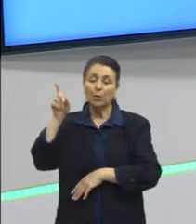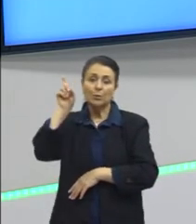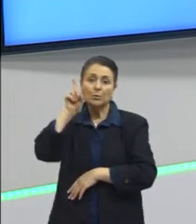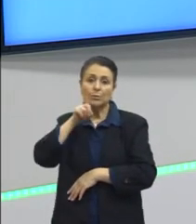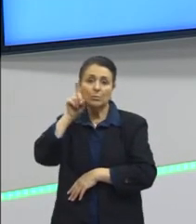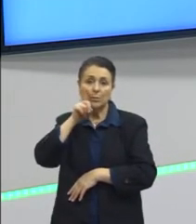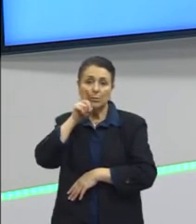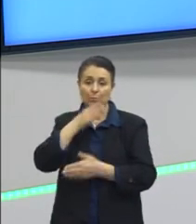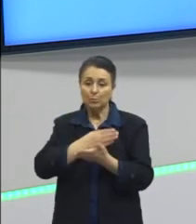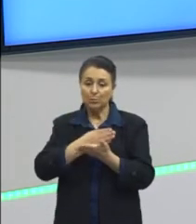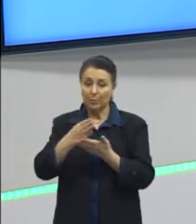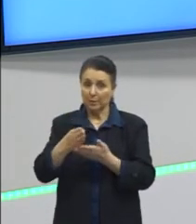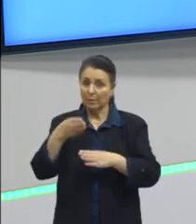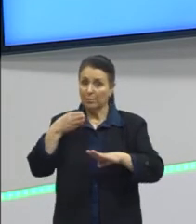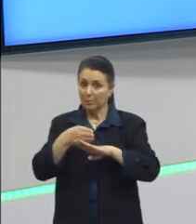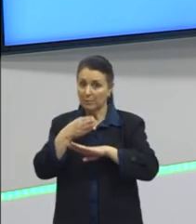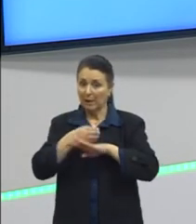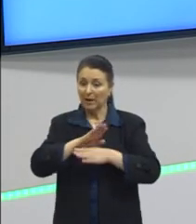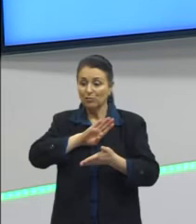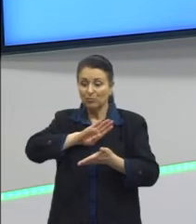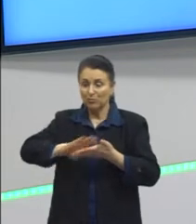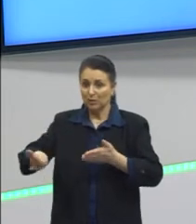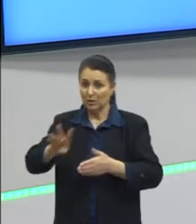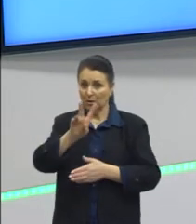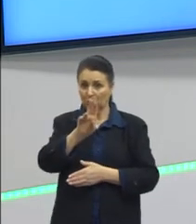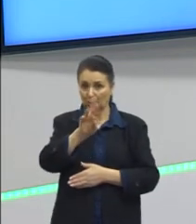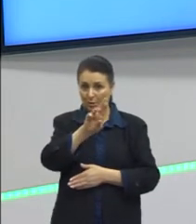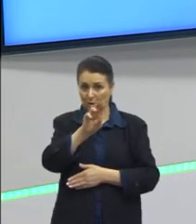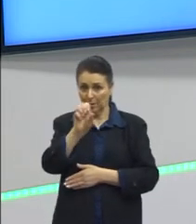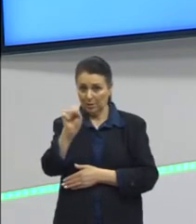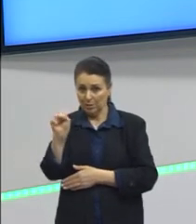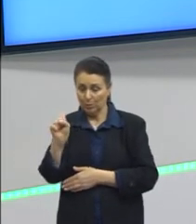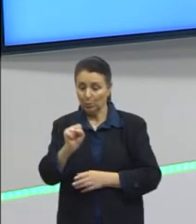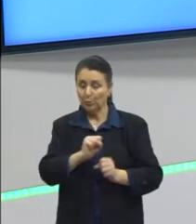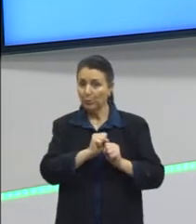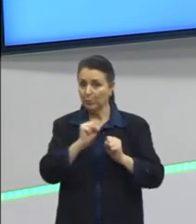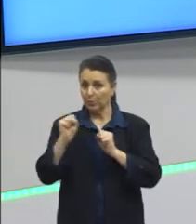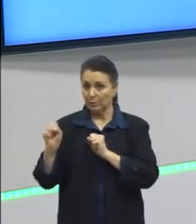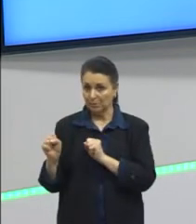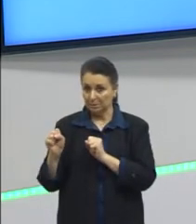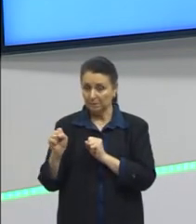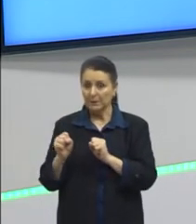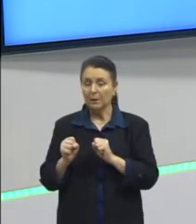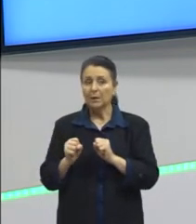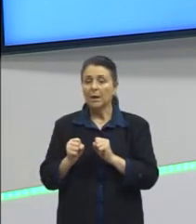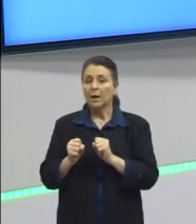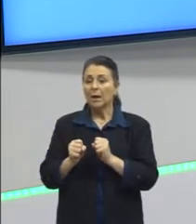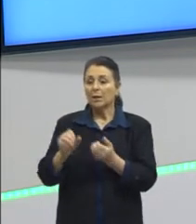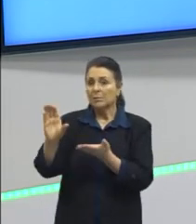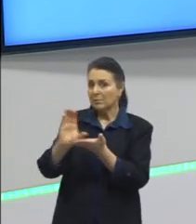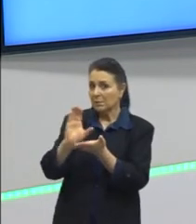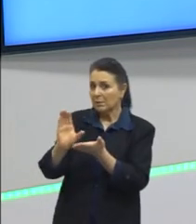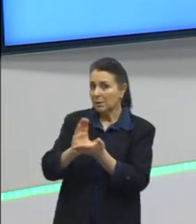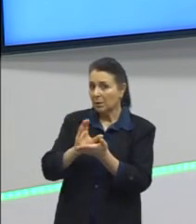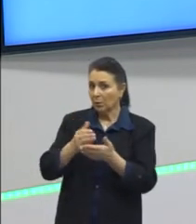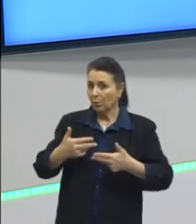Entra aí para tirar o soviéticos do poder e eles financiam né uma Guerrilha de extremistas